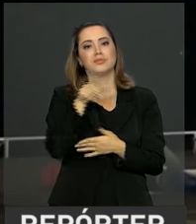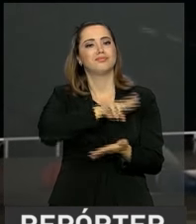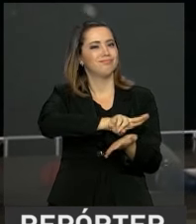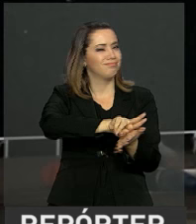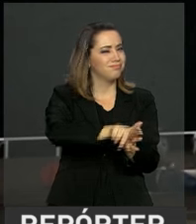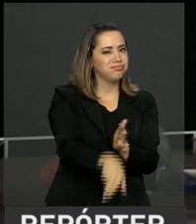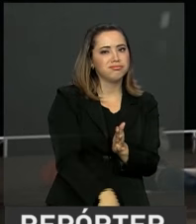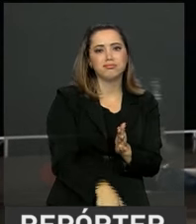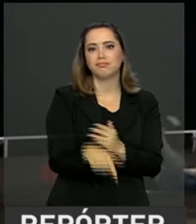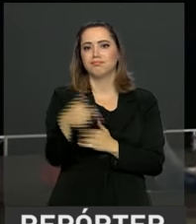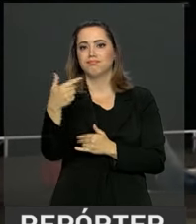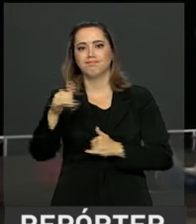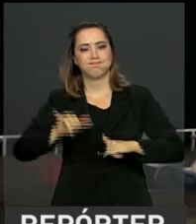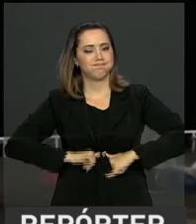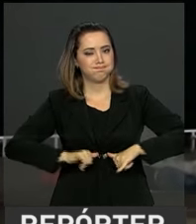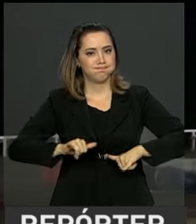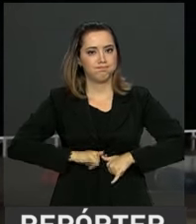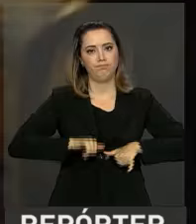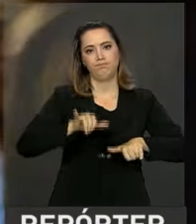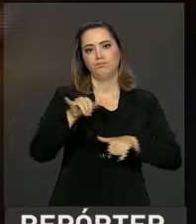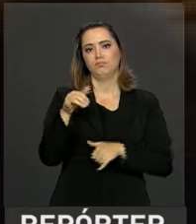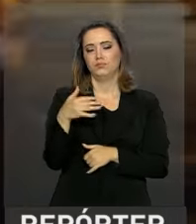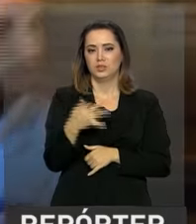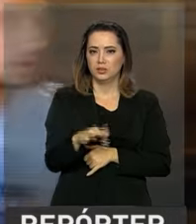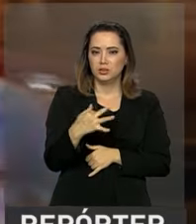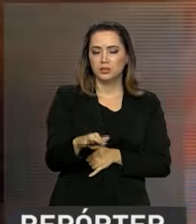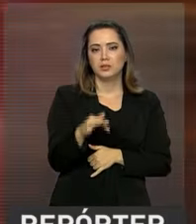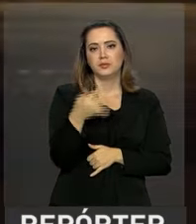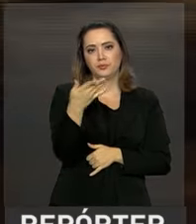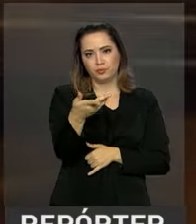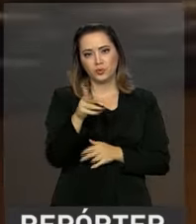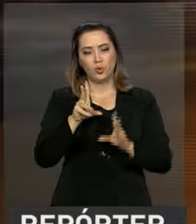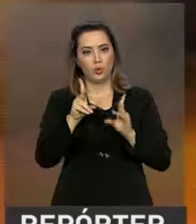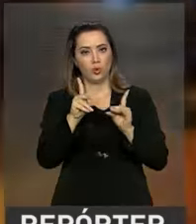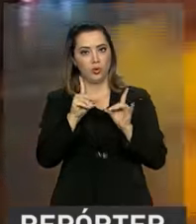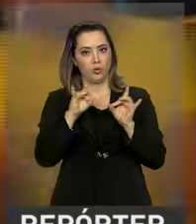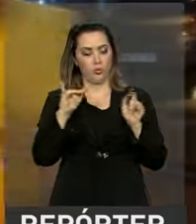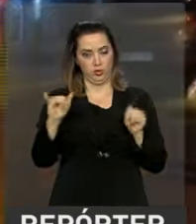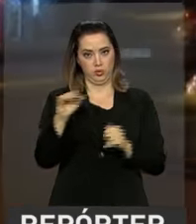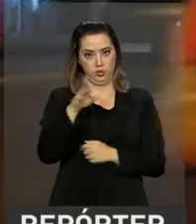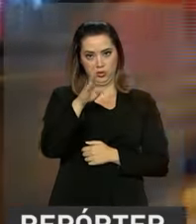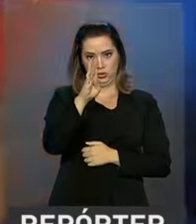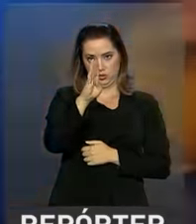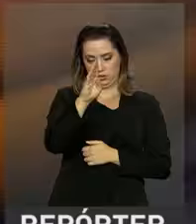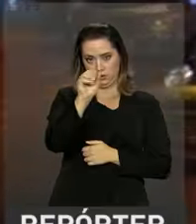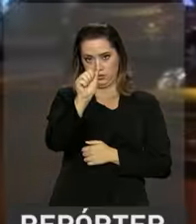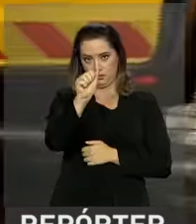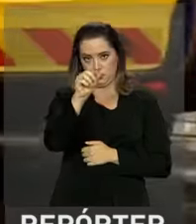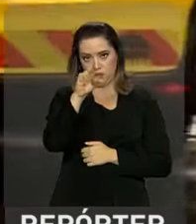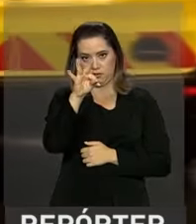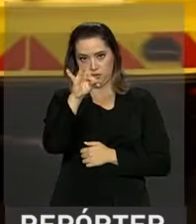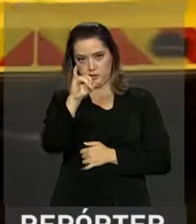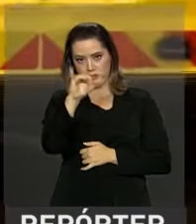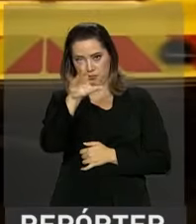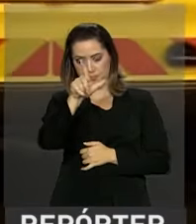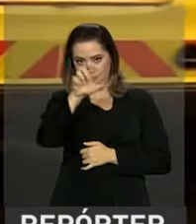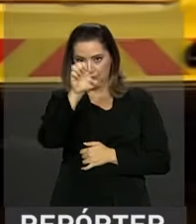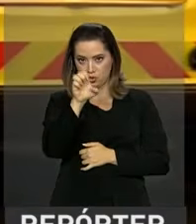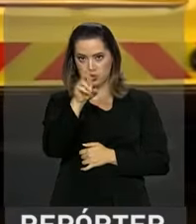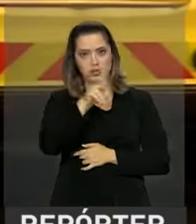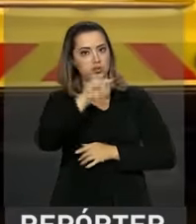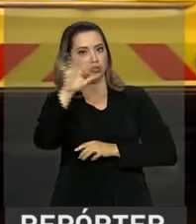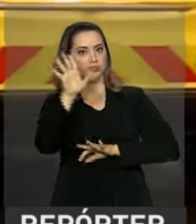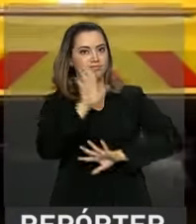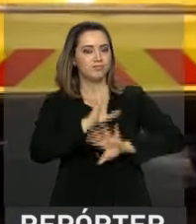dezenas de feridos na cidade de Nice, no sul da França, enquanto se comemorava o Dia da Bastilha, que é o Dia Nacional Francês, foi perpetrado por